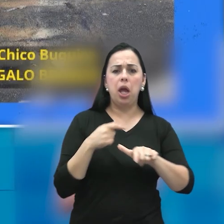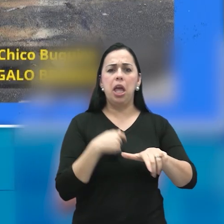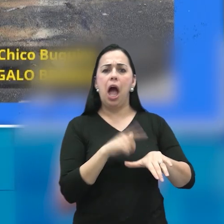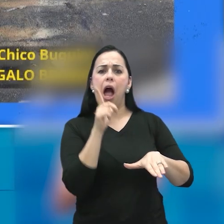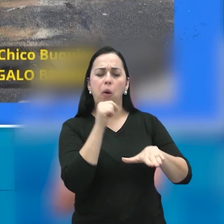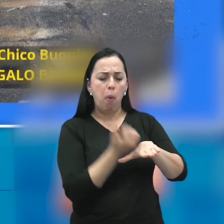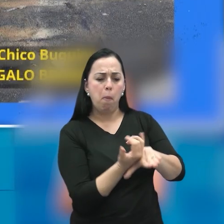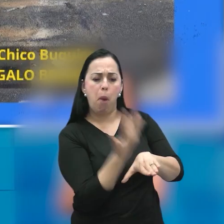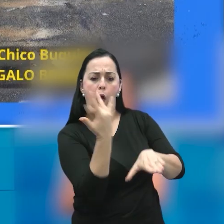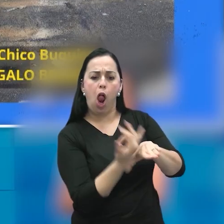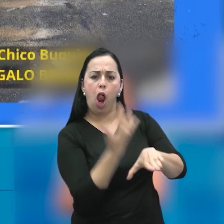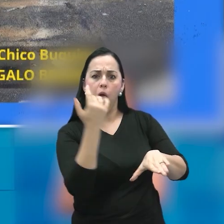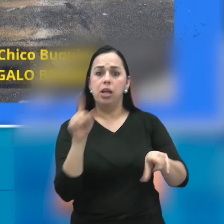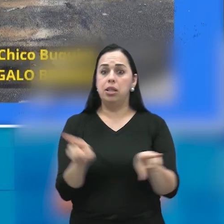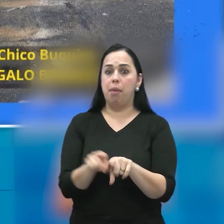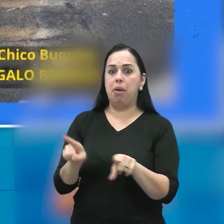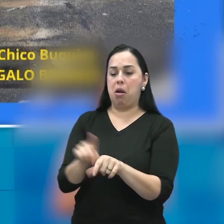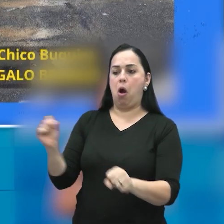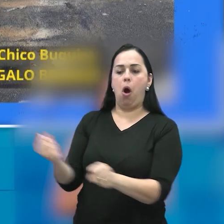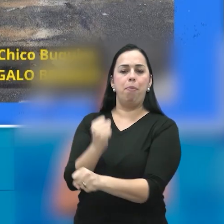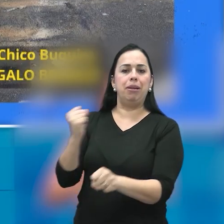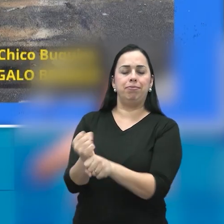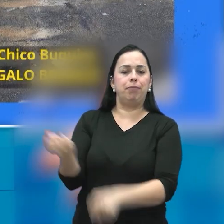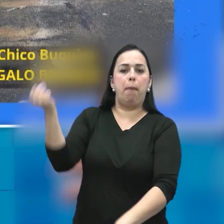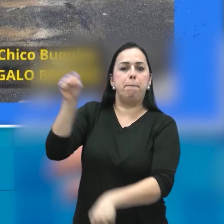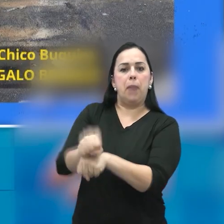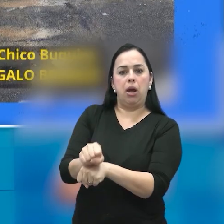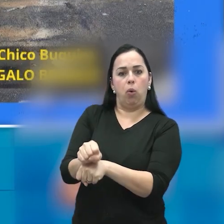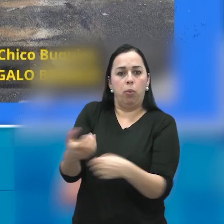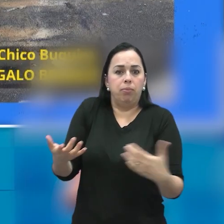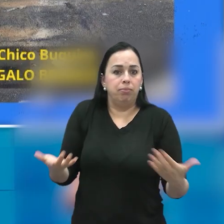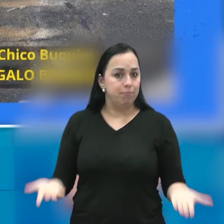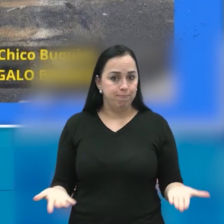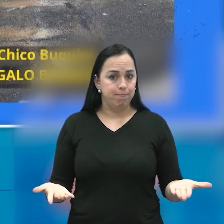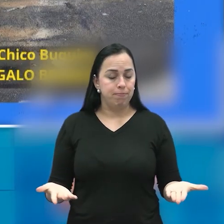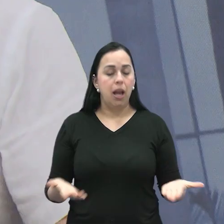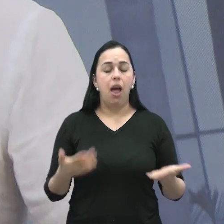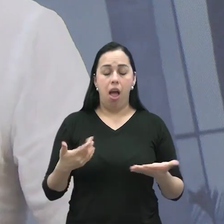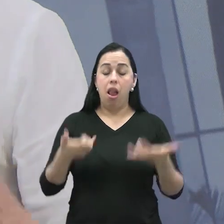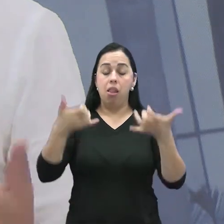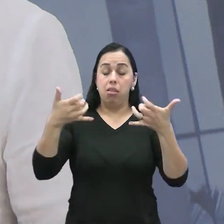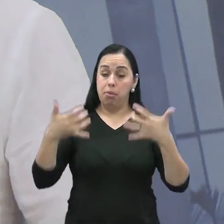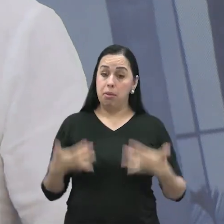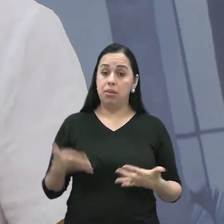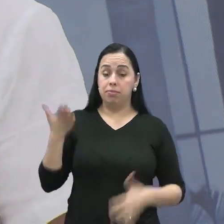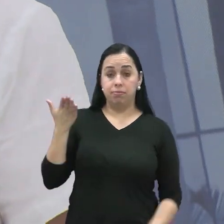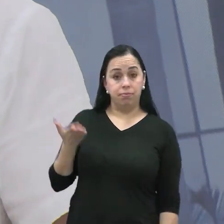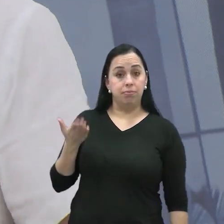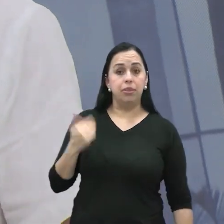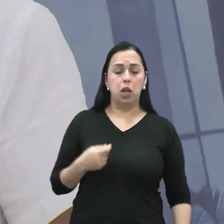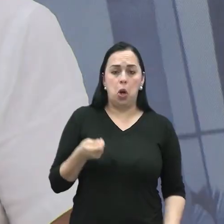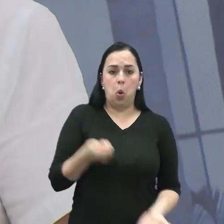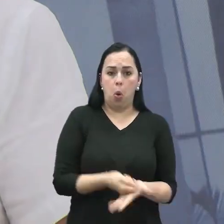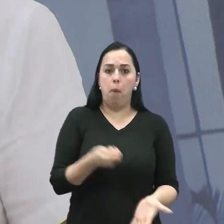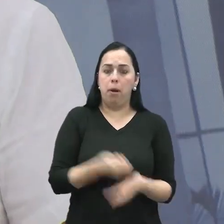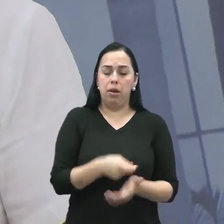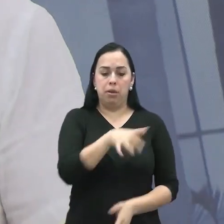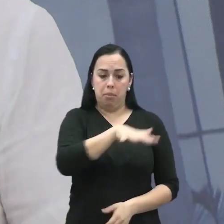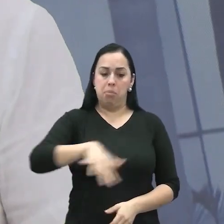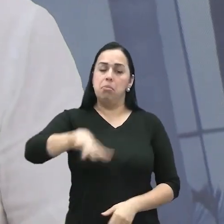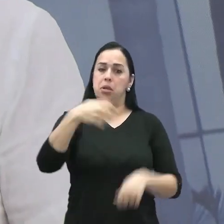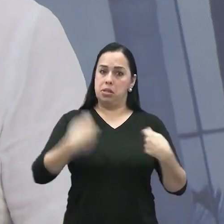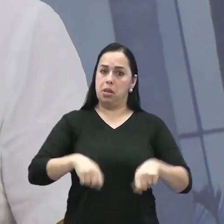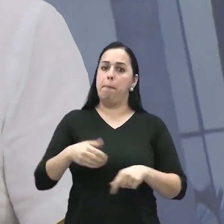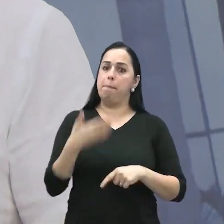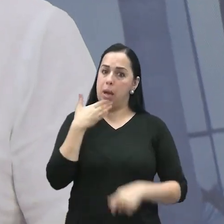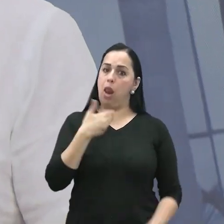de vazamento de água e obras não finalizadas pela concessionária. Rogério da Acazem reivindicou